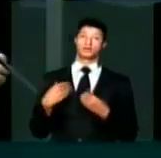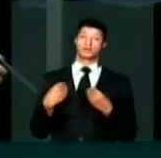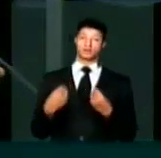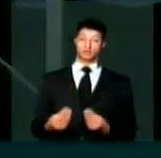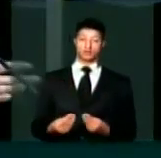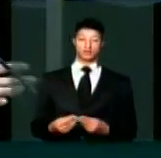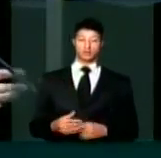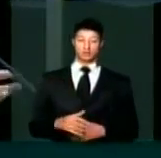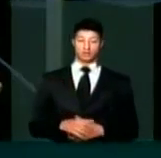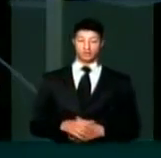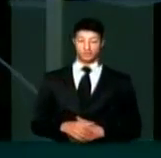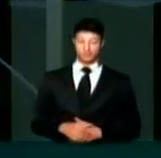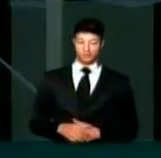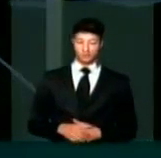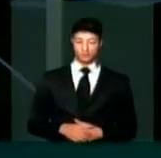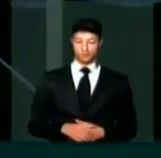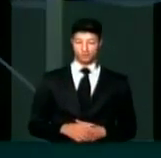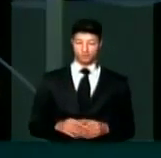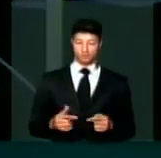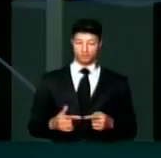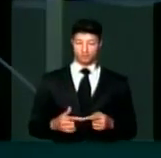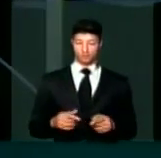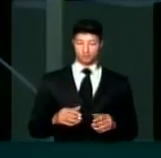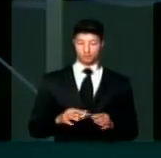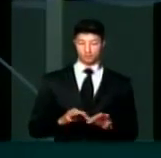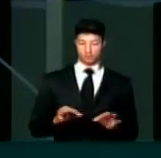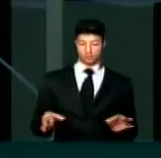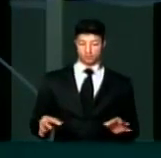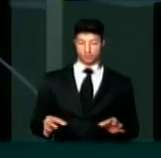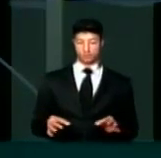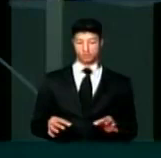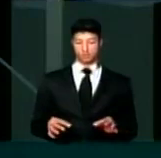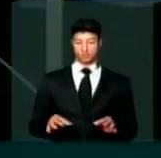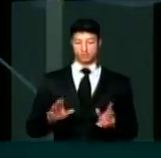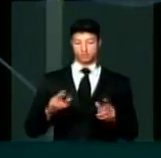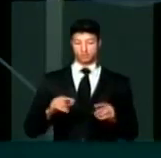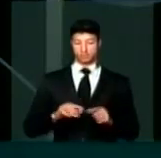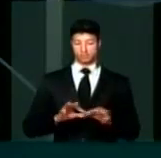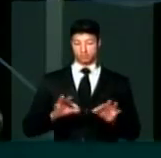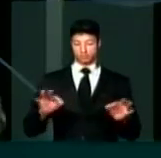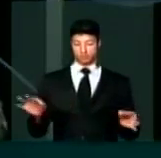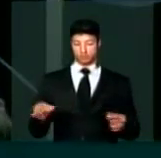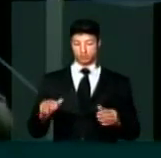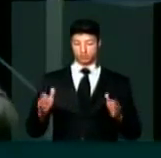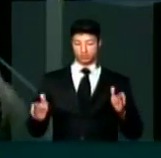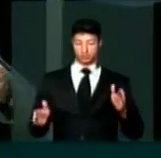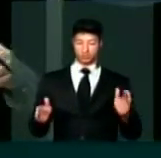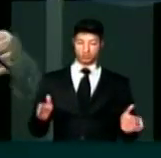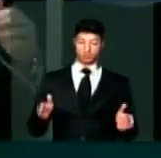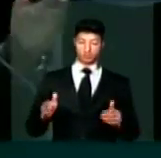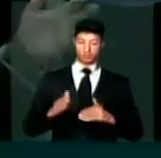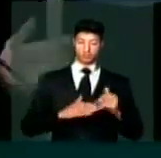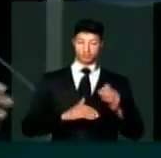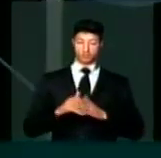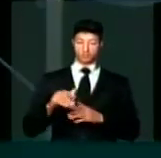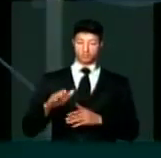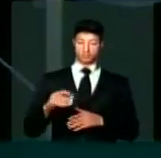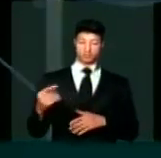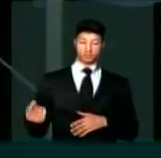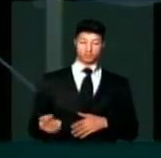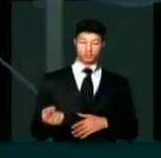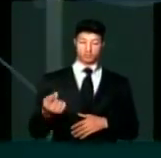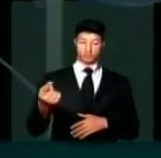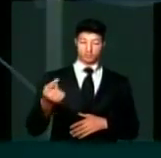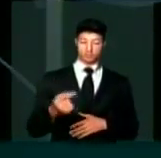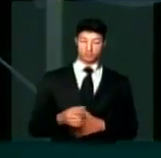dá assim uma ponta da divindade, uma ponta, sobretudo, da